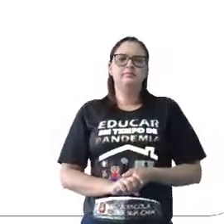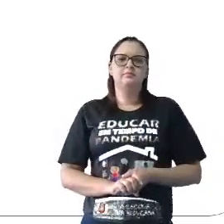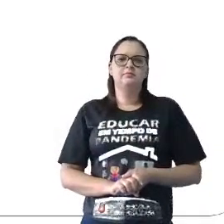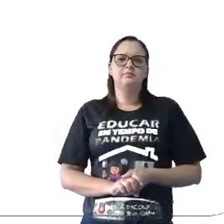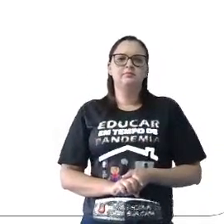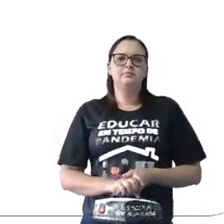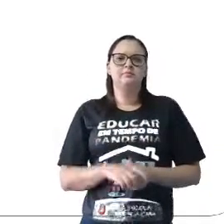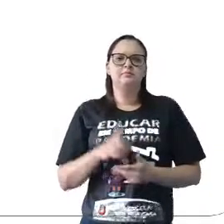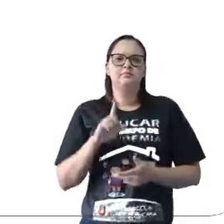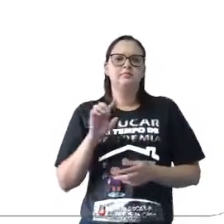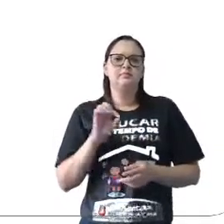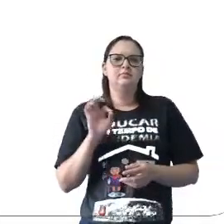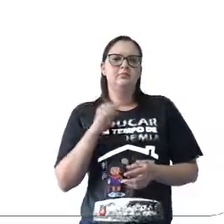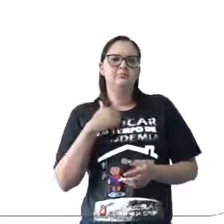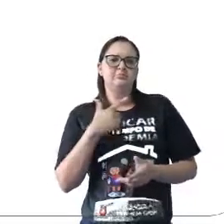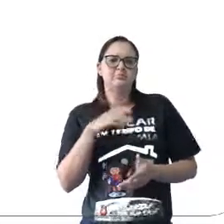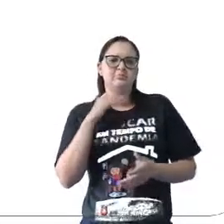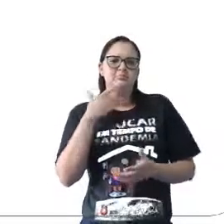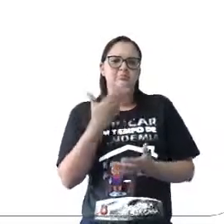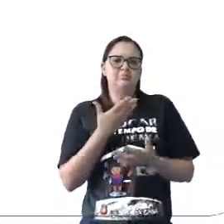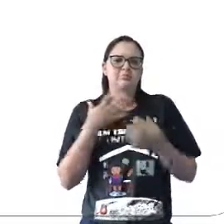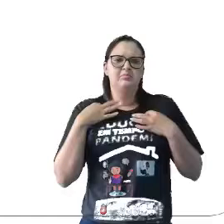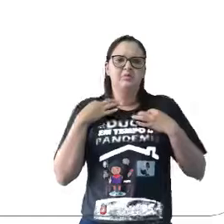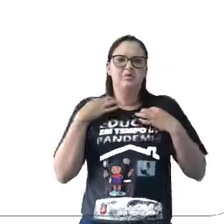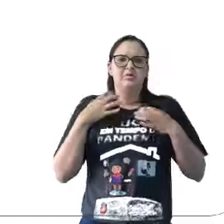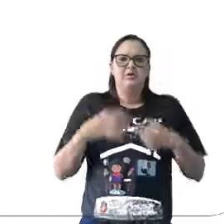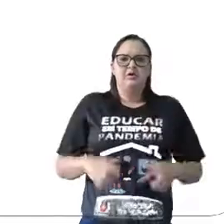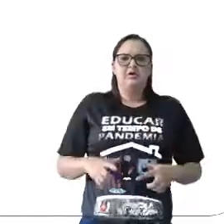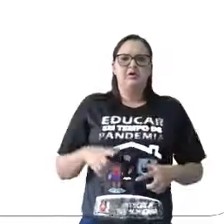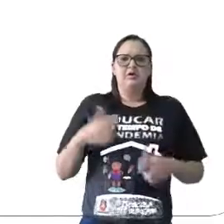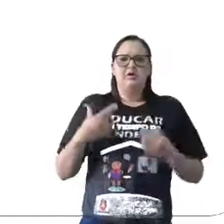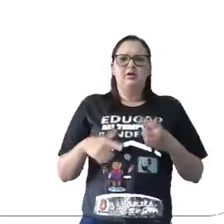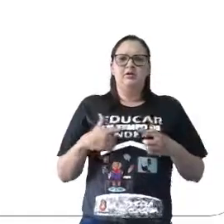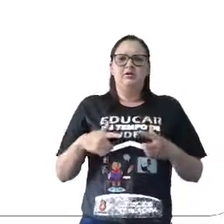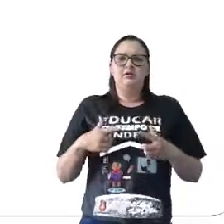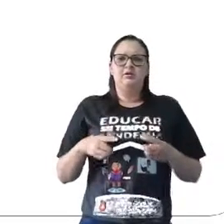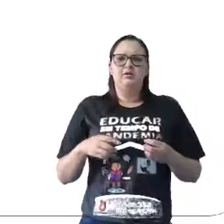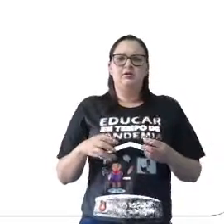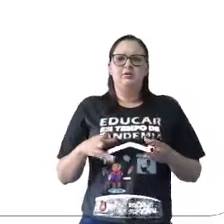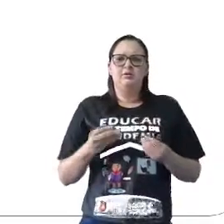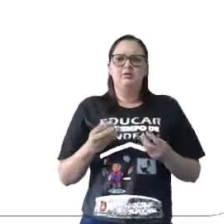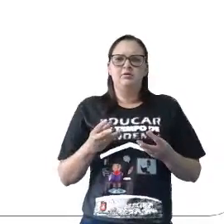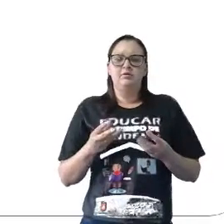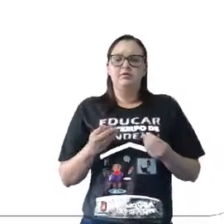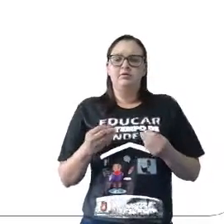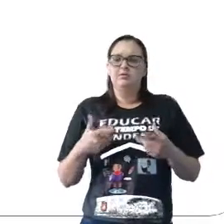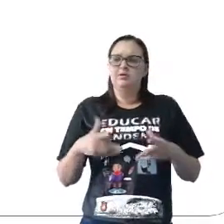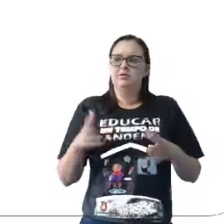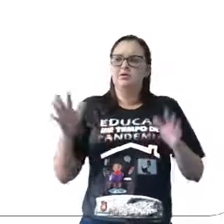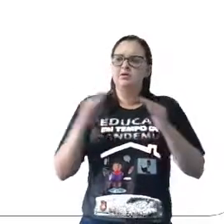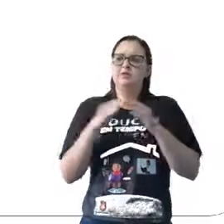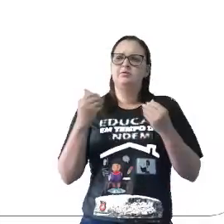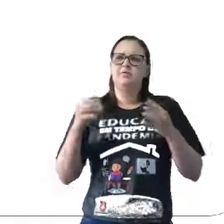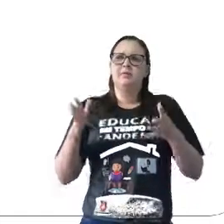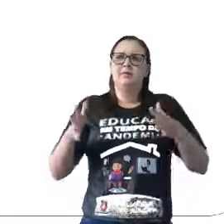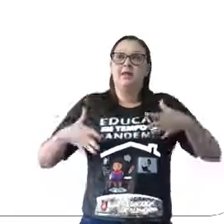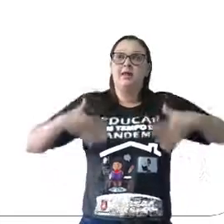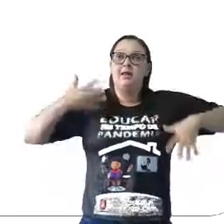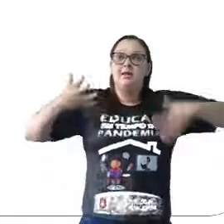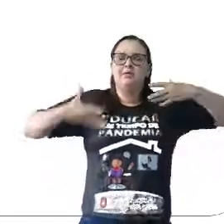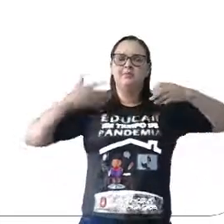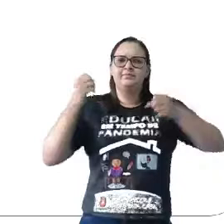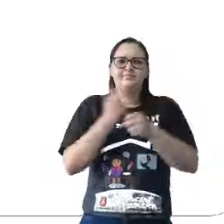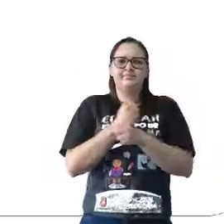Eu não caibo mais nas roupas que eu cabia. Eu não encho mais a casa de alegria. Os anos se